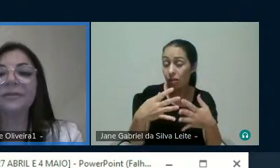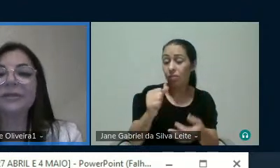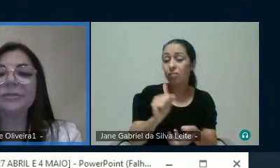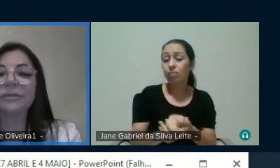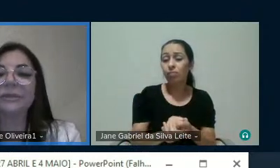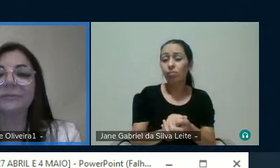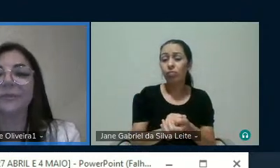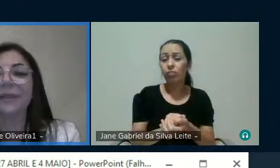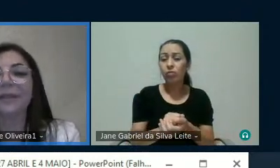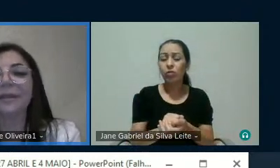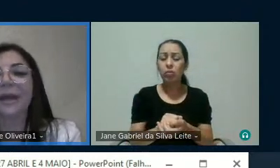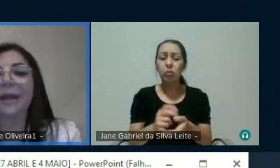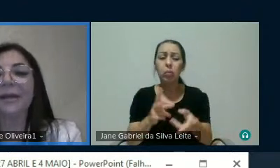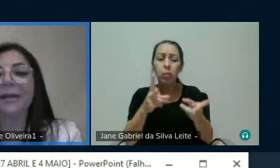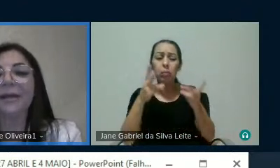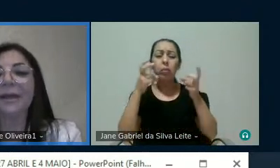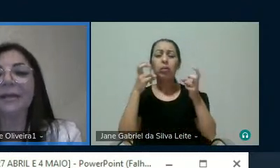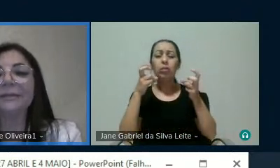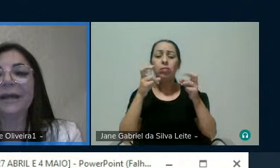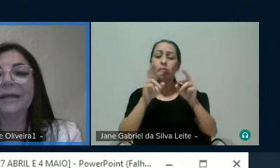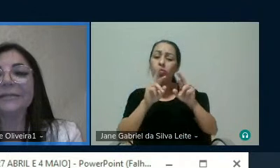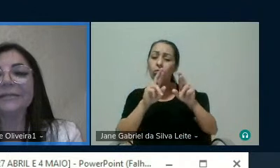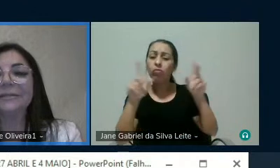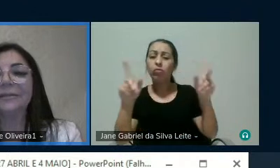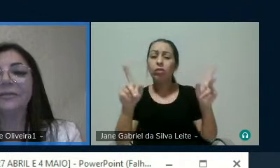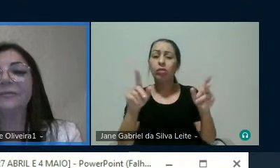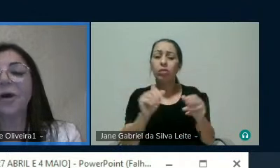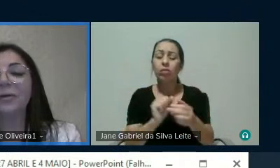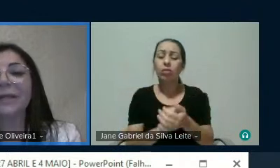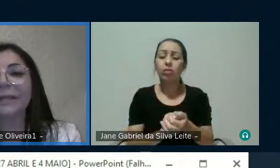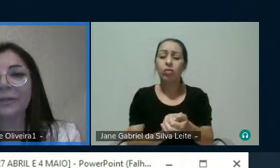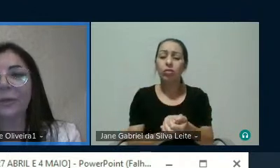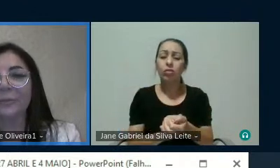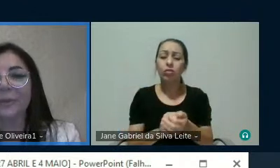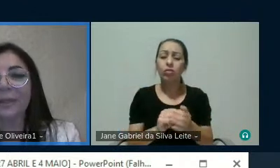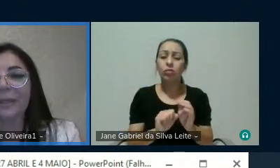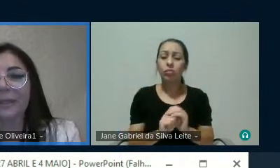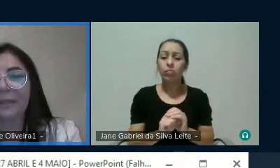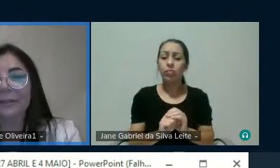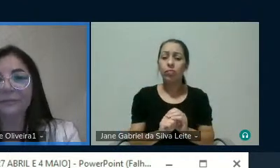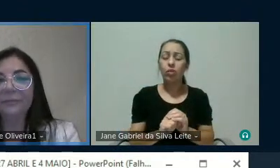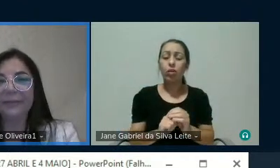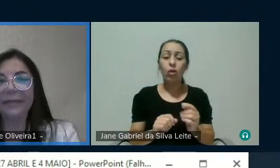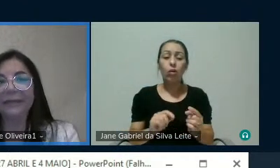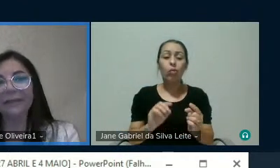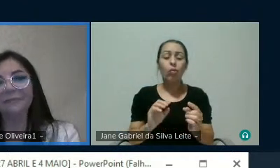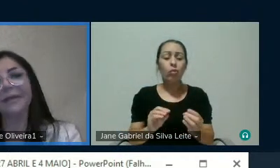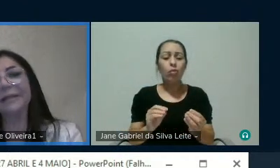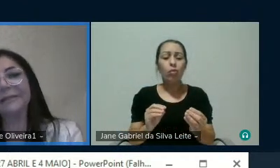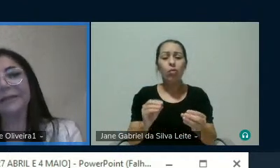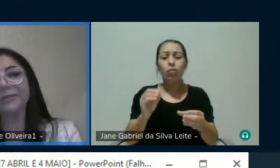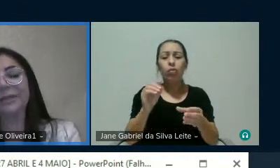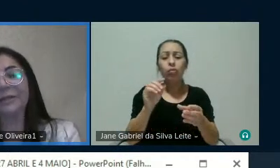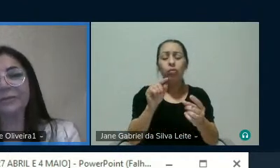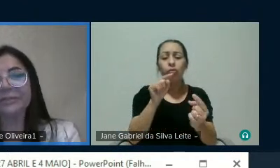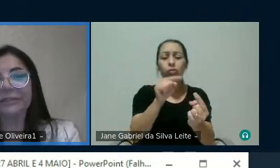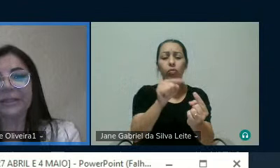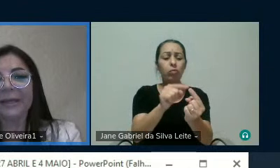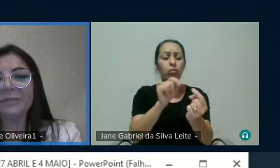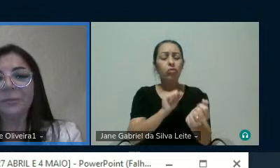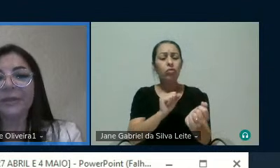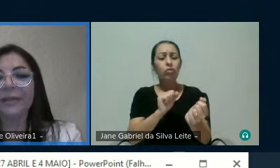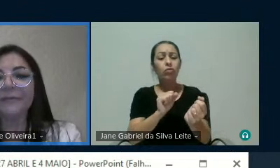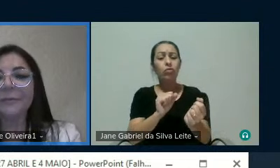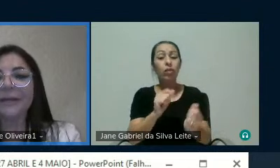para a literatura surda. Ela traz o foco na língua. E aqui ela fala a literatura em língua